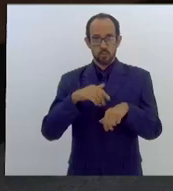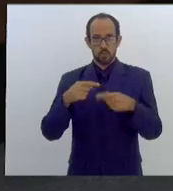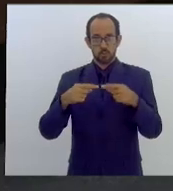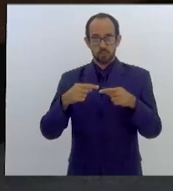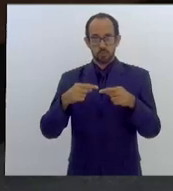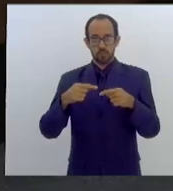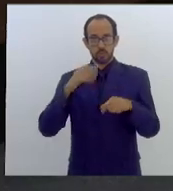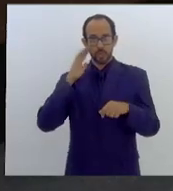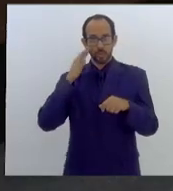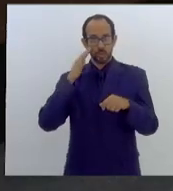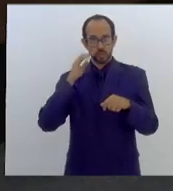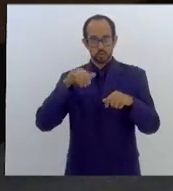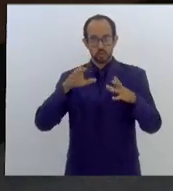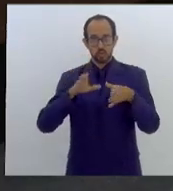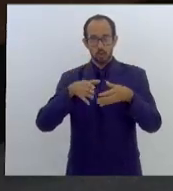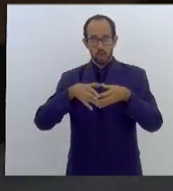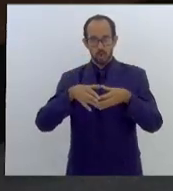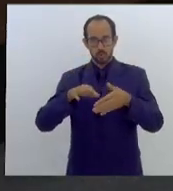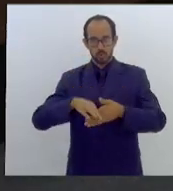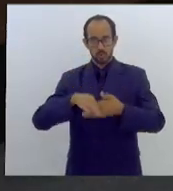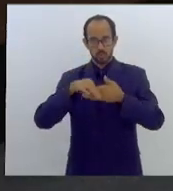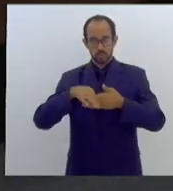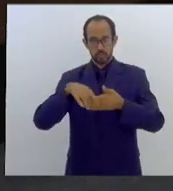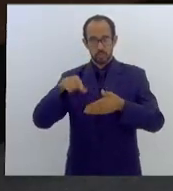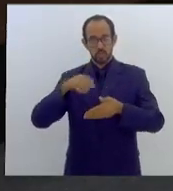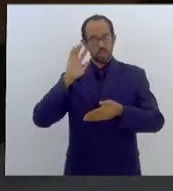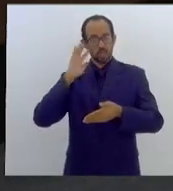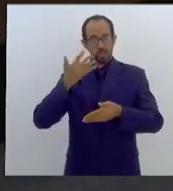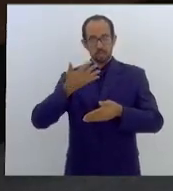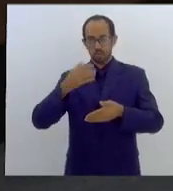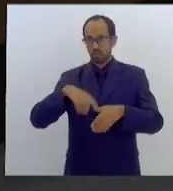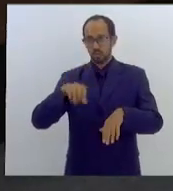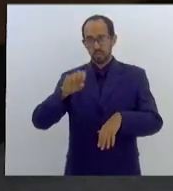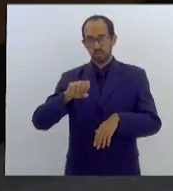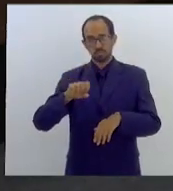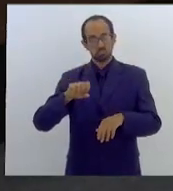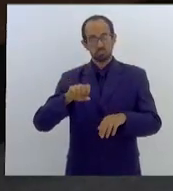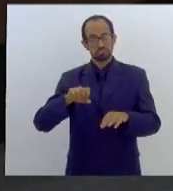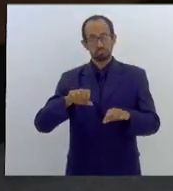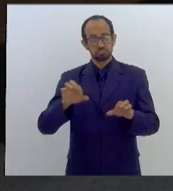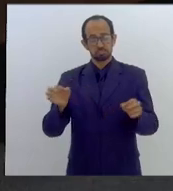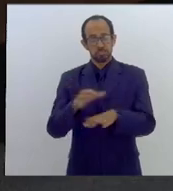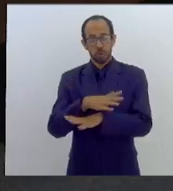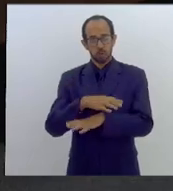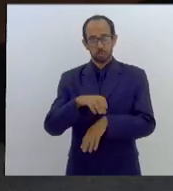que esta questão decidida estava pelo Supremo Tribunal Federal.